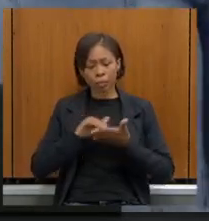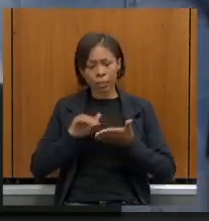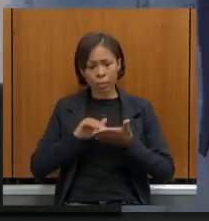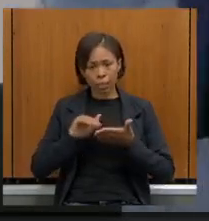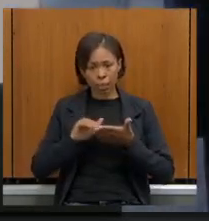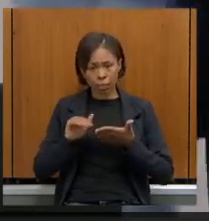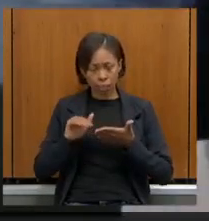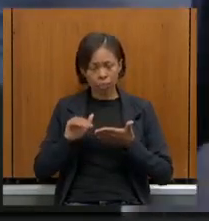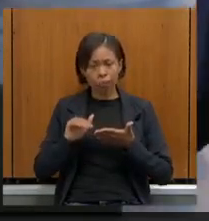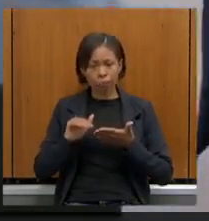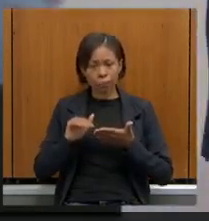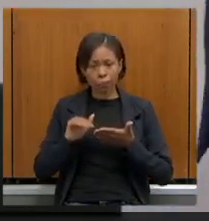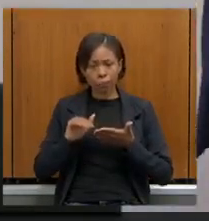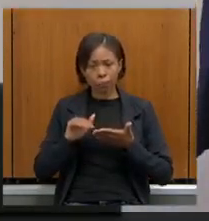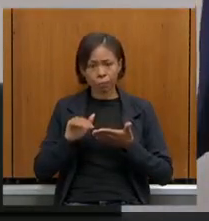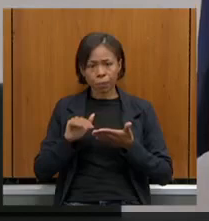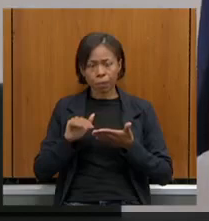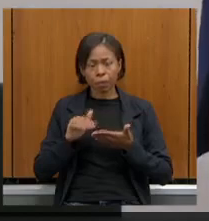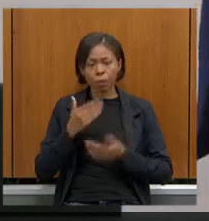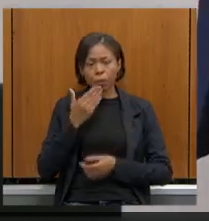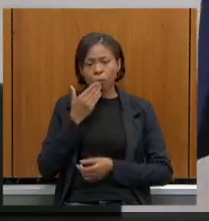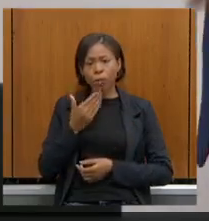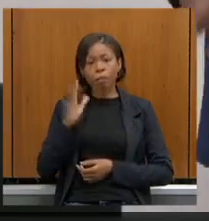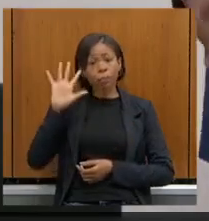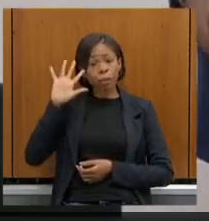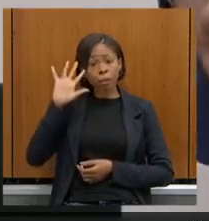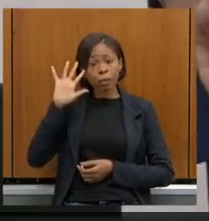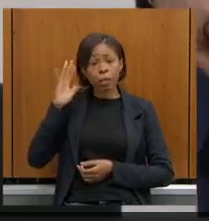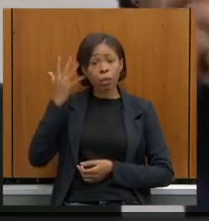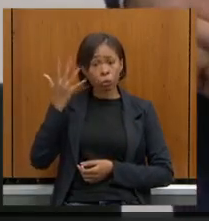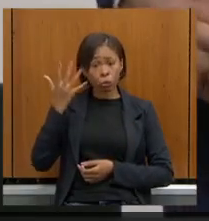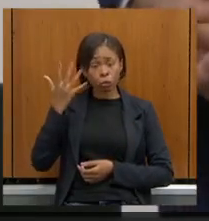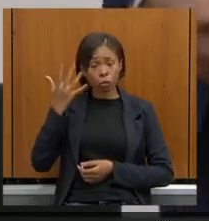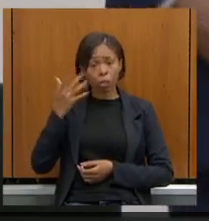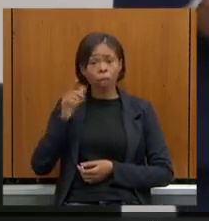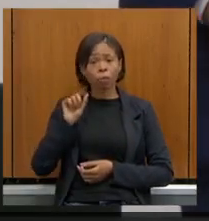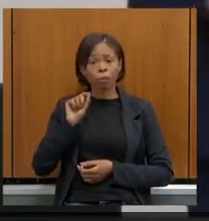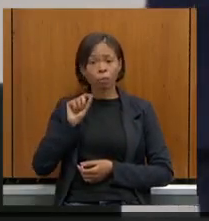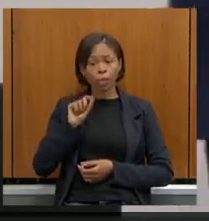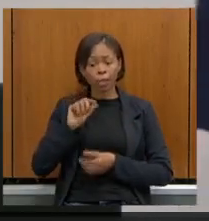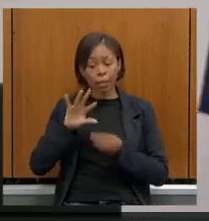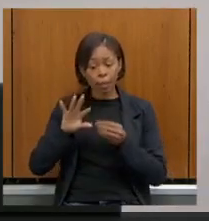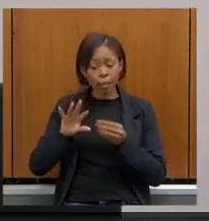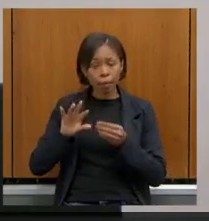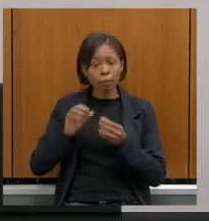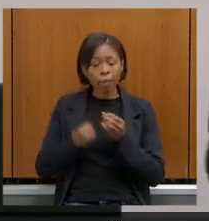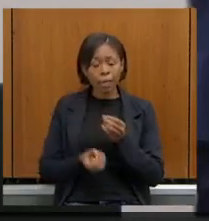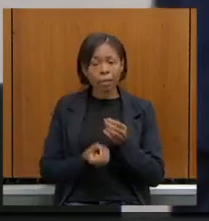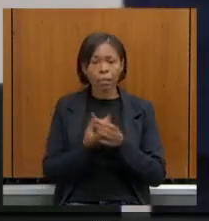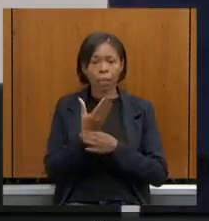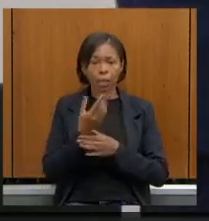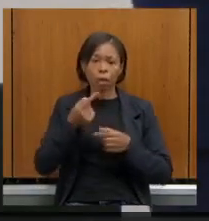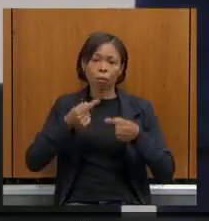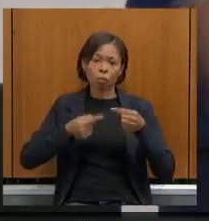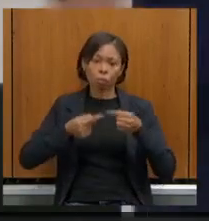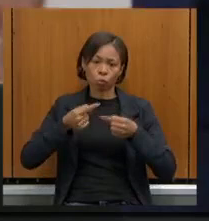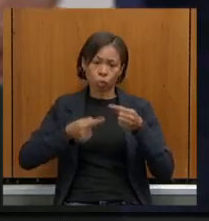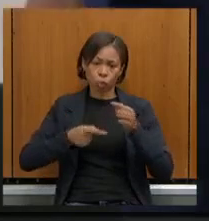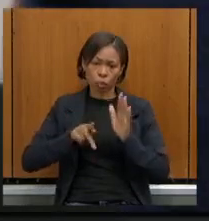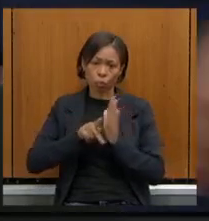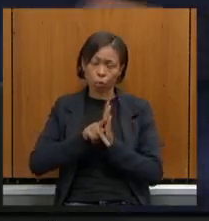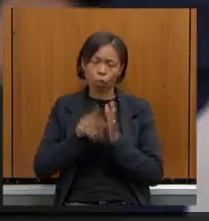Estado de Cultura e Turismo pedido de providências para a implantação de uma política de turismo